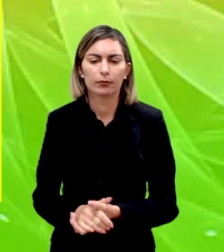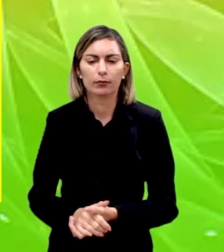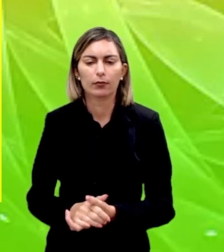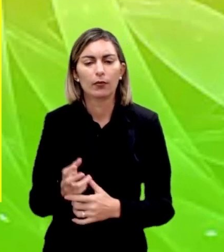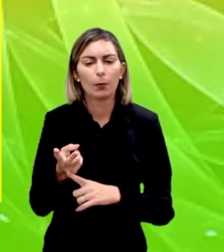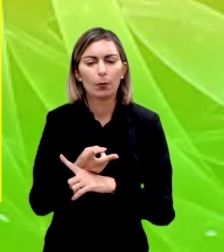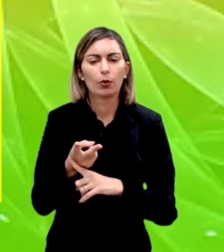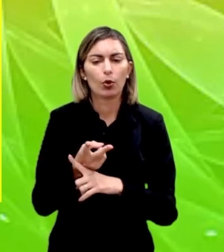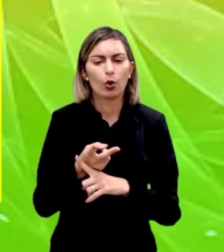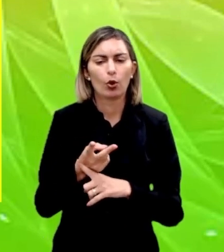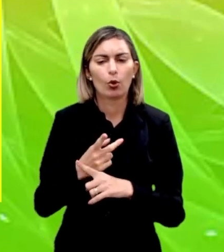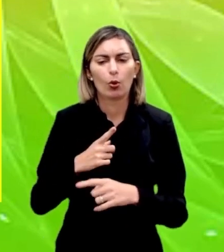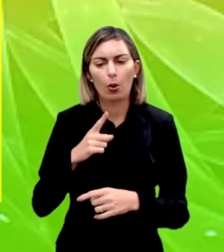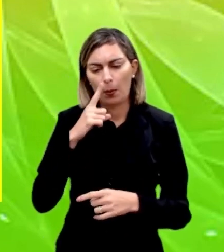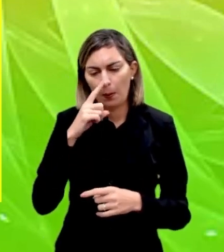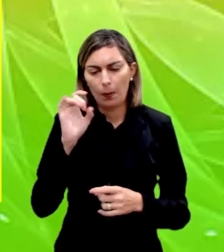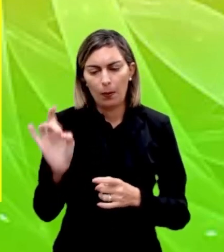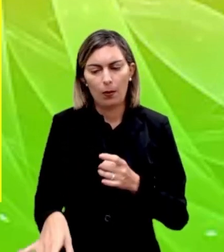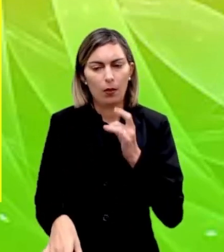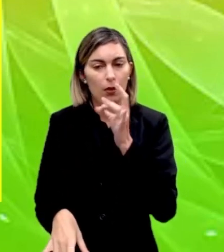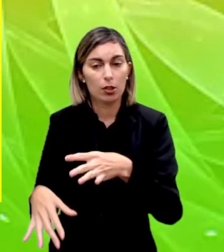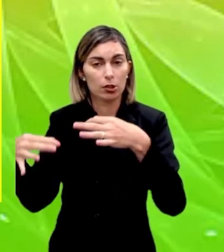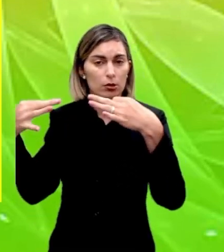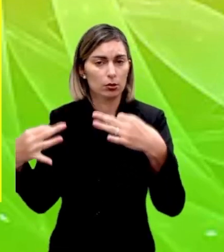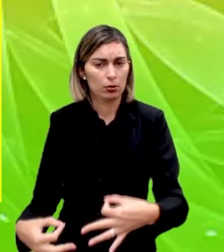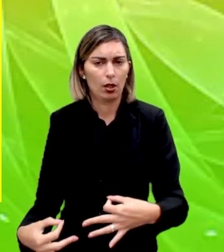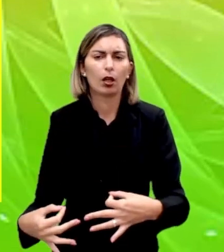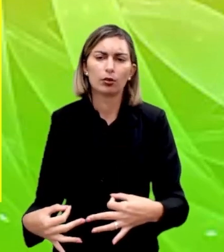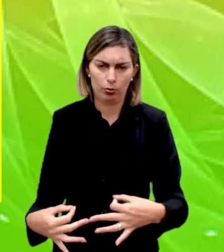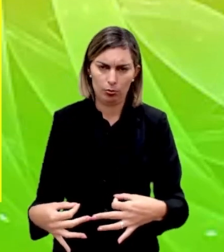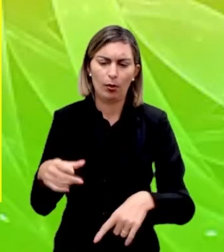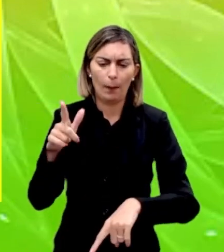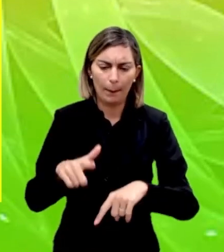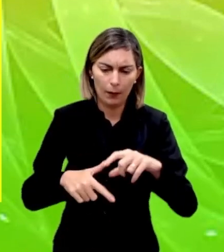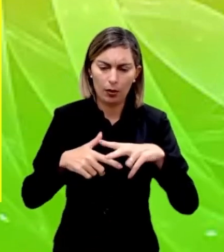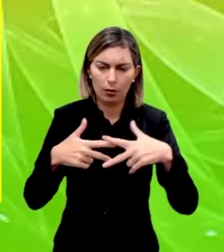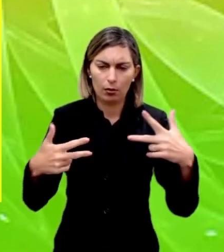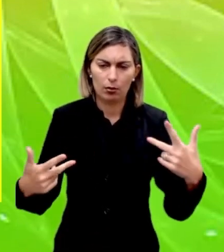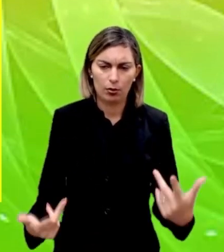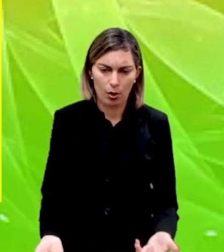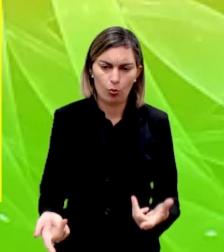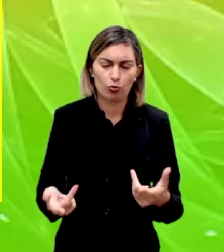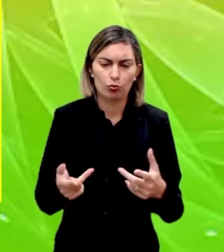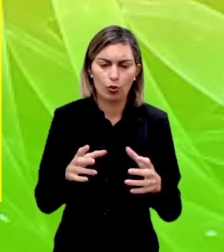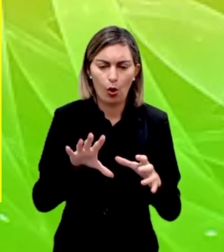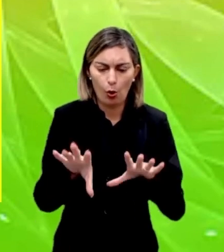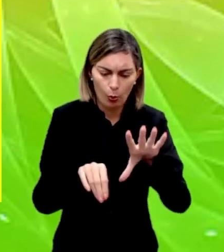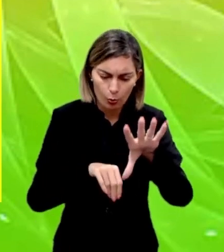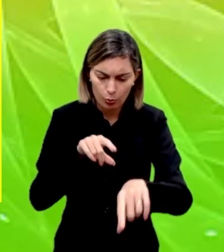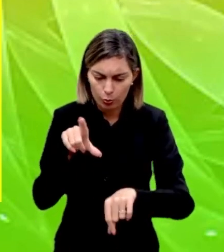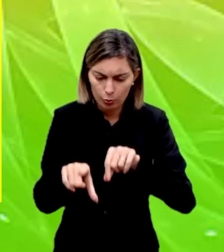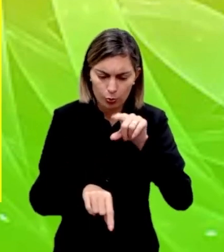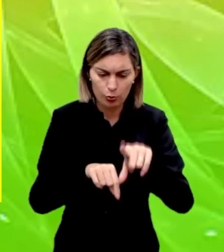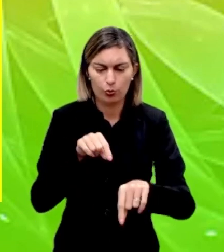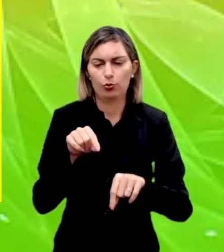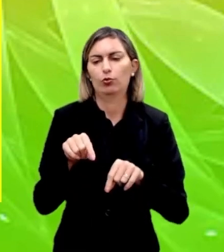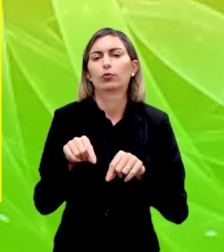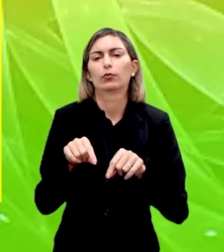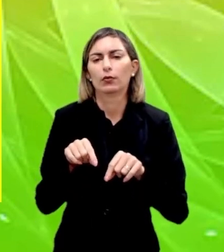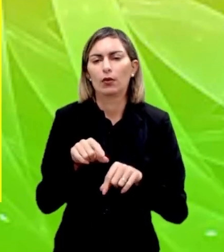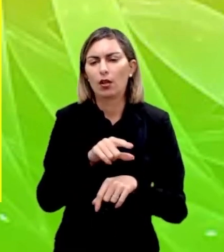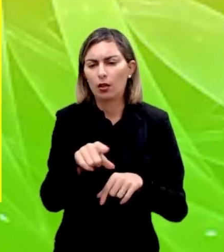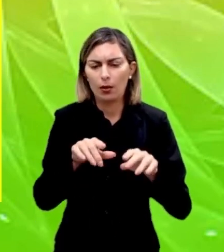Busque o descarte adequado para os materiais através da coleta seletiva.